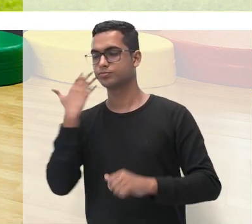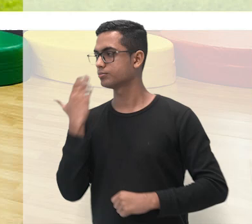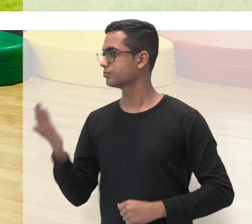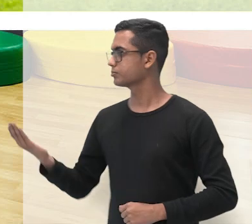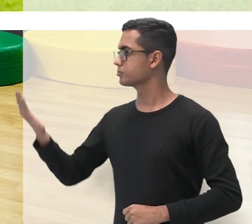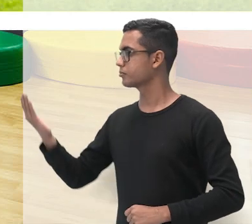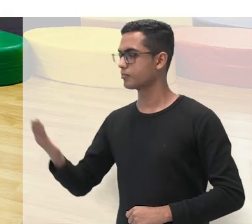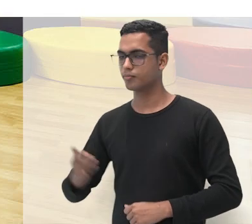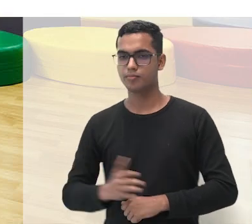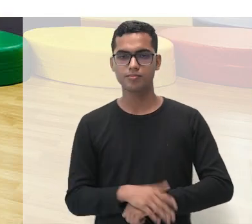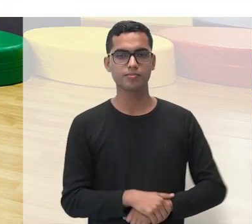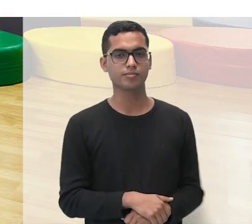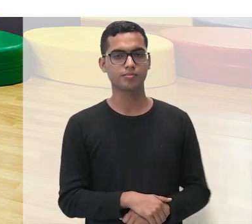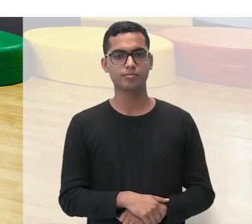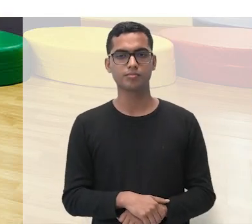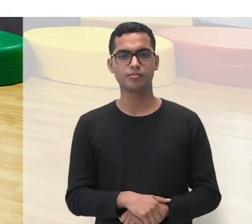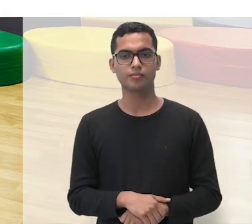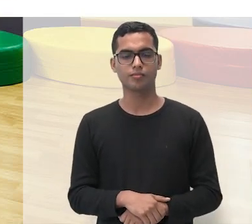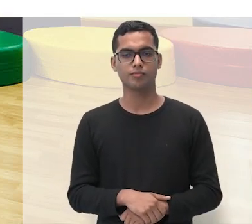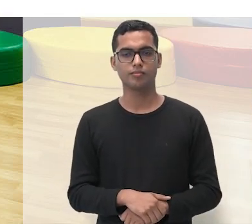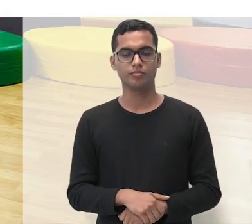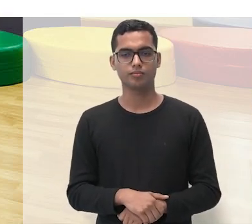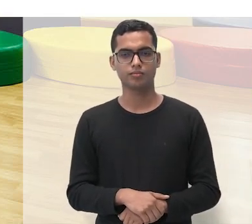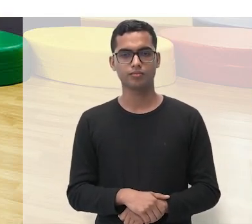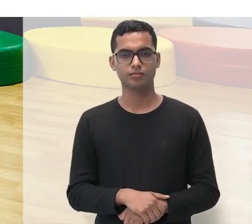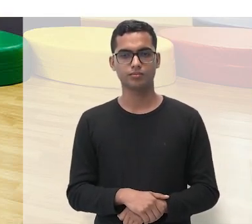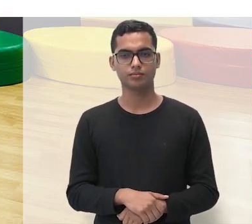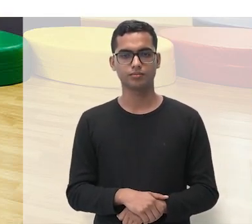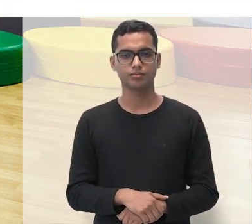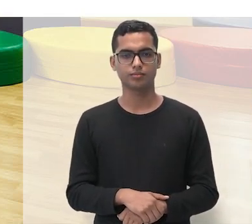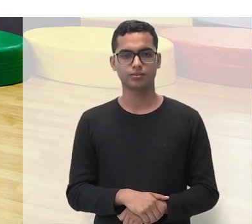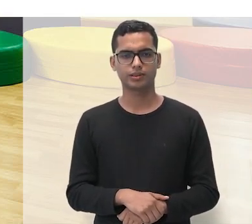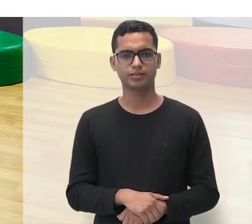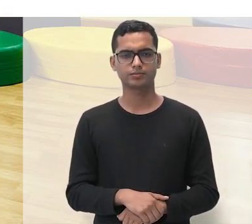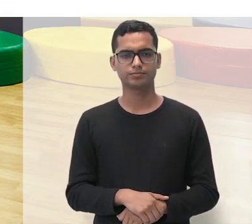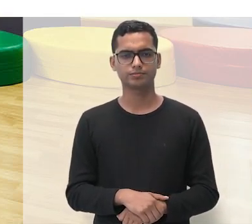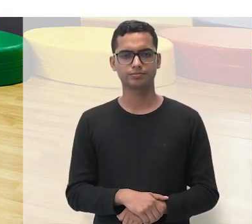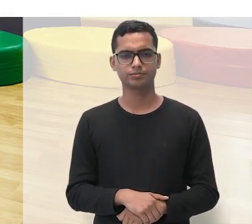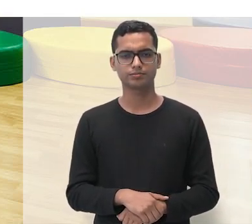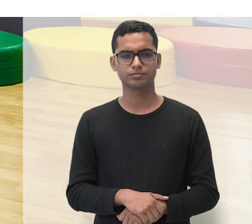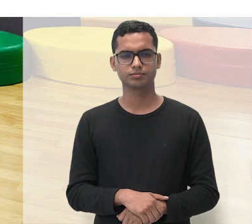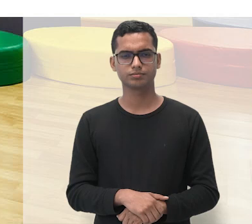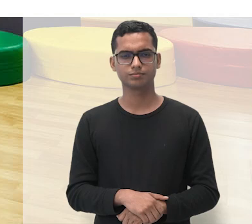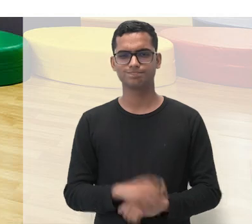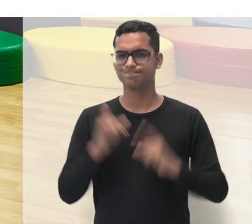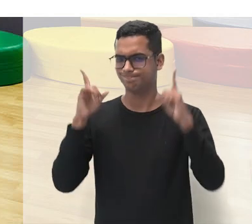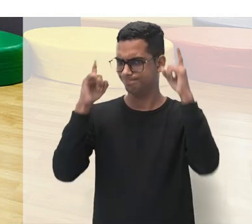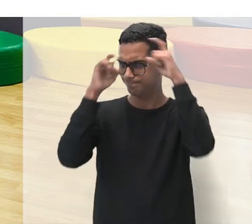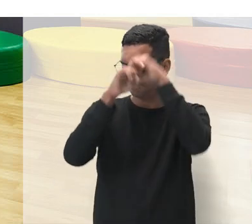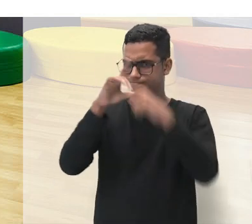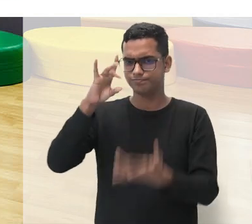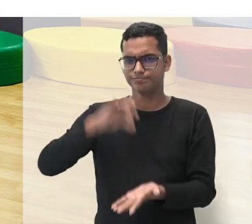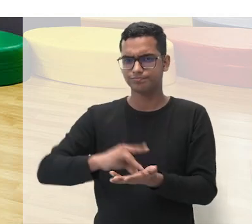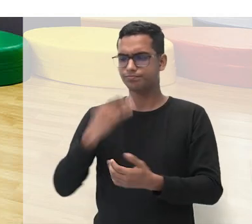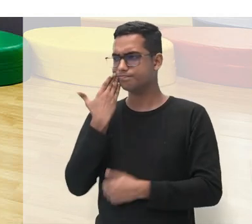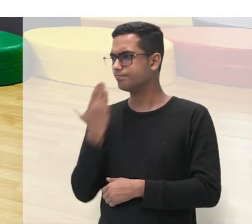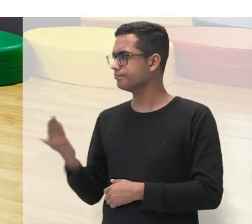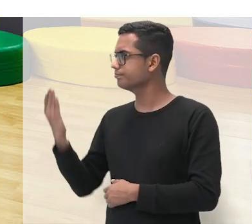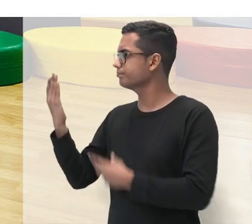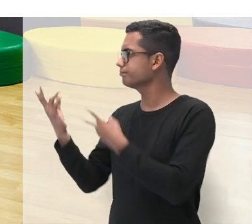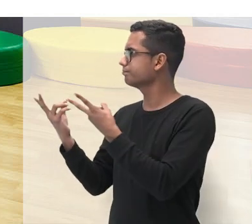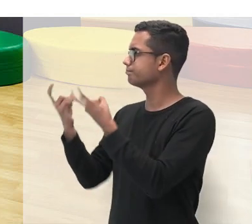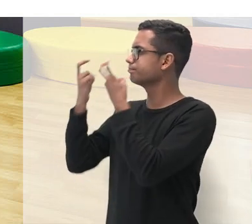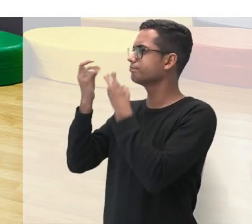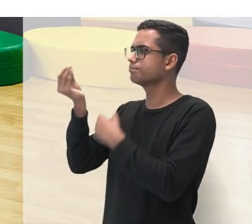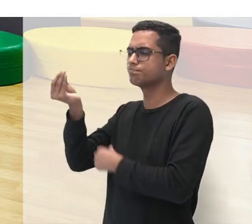alguma imagem? Observem aí. Nossa, esse aqui ficou um pouquinho difícil, né, de identificar,